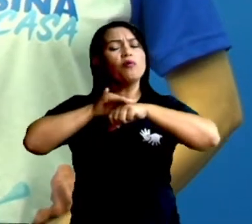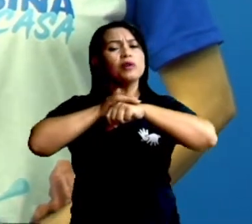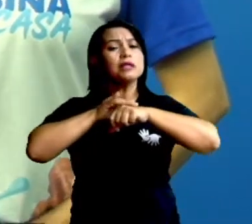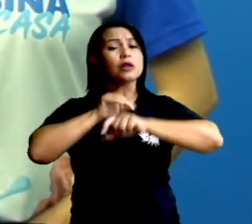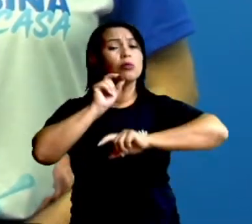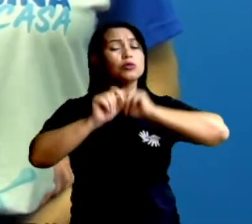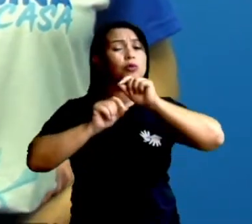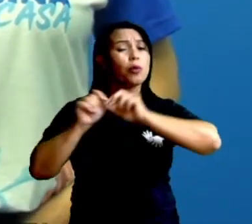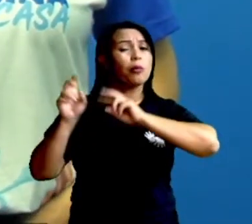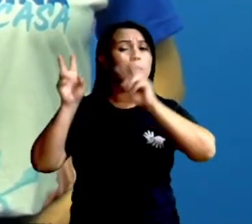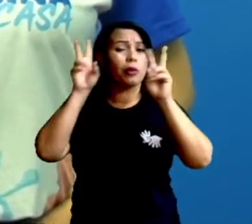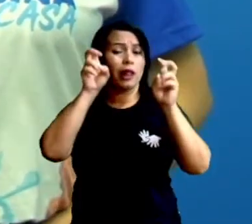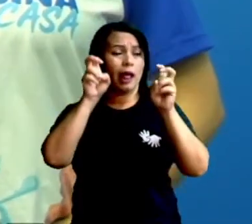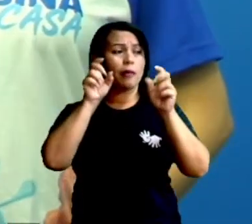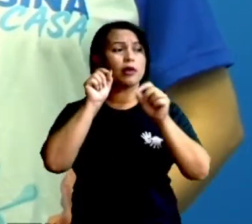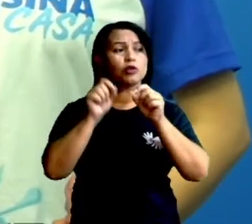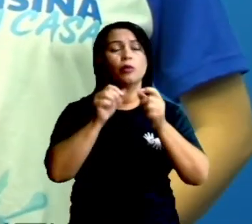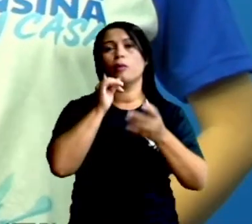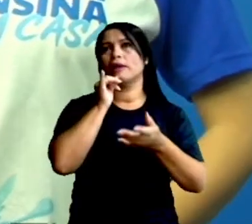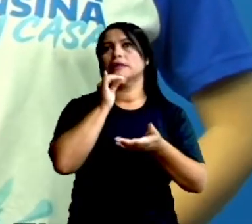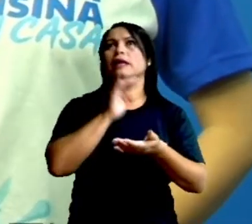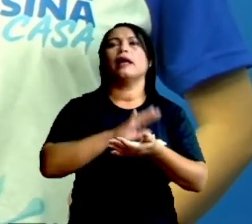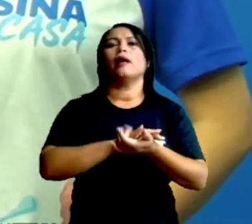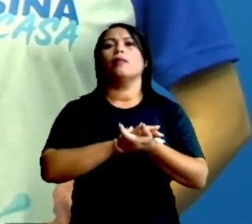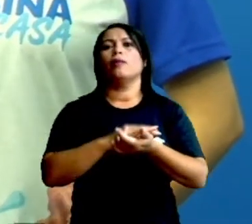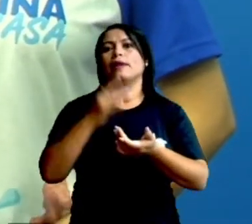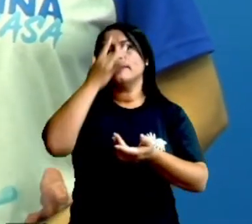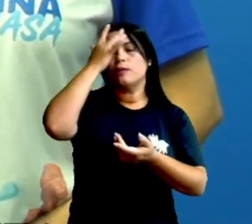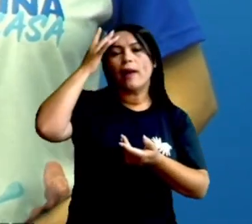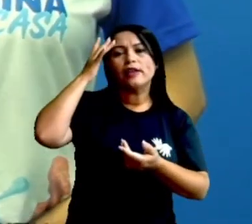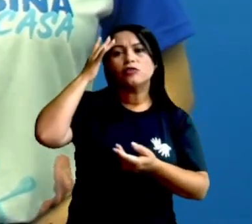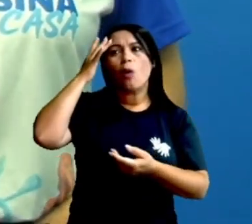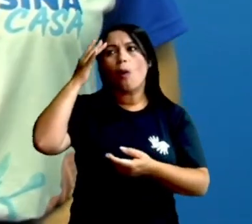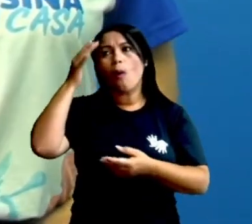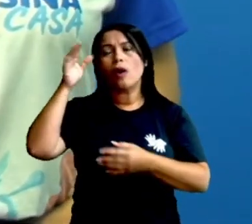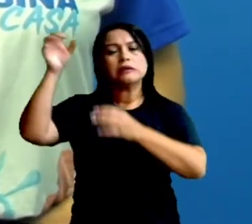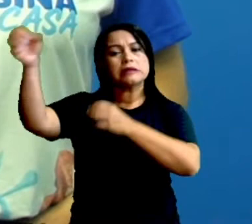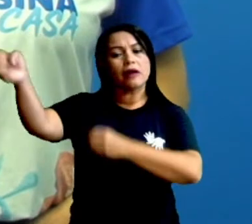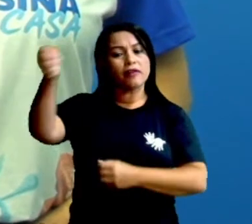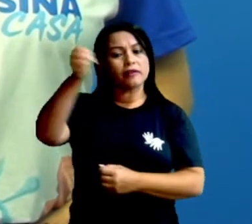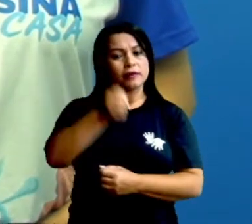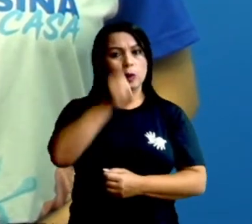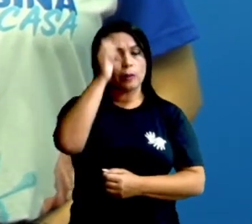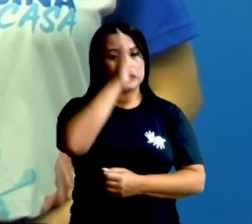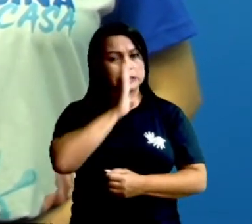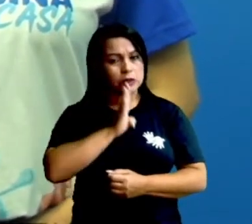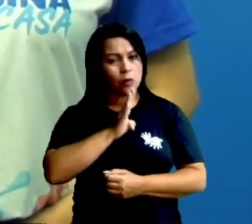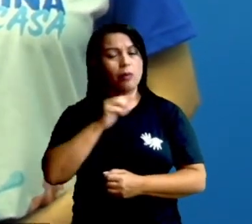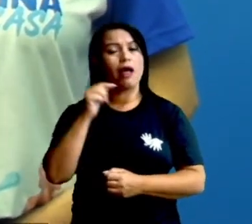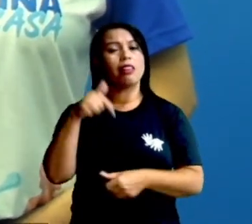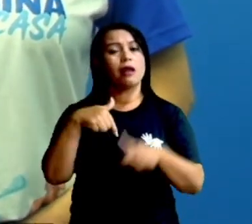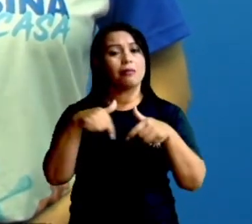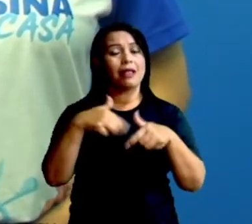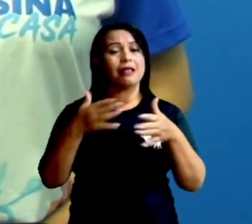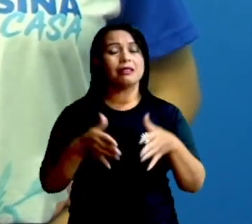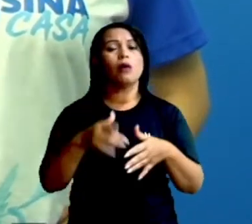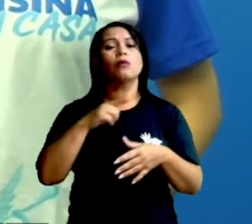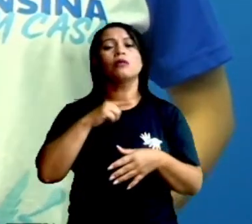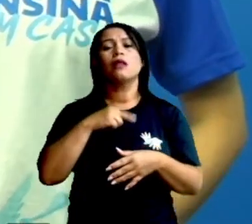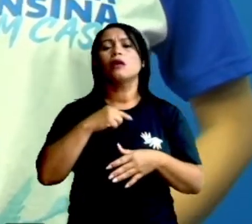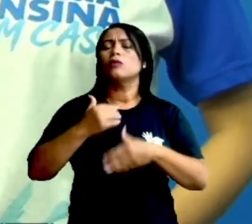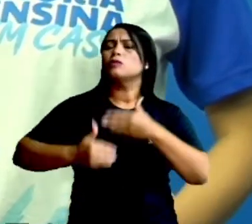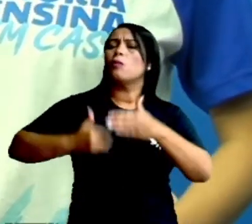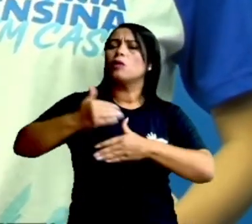a questão da escravidão, né, dos escravos que estavam vindo ao Brasil para trabalhar? Pronto. Esse processo de imigração